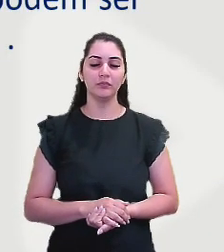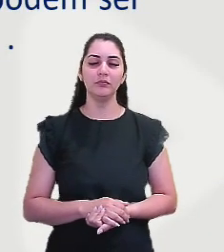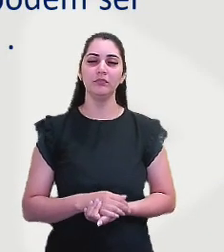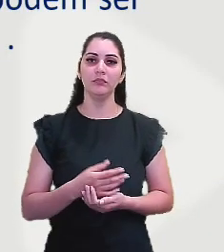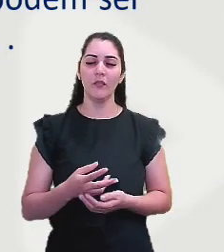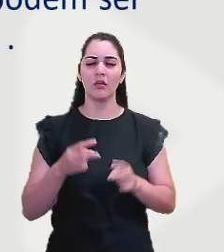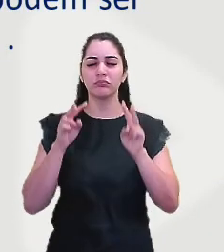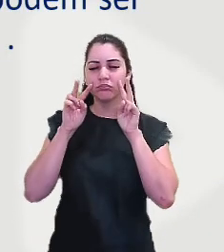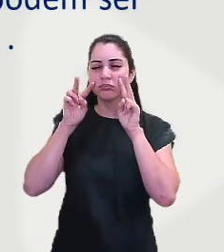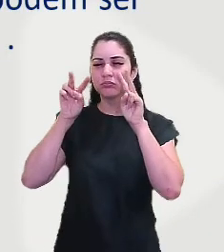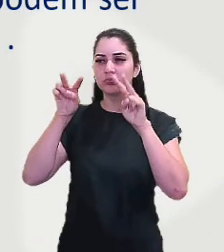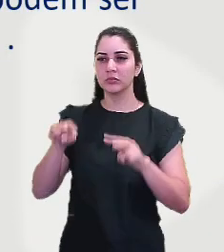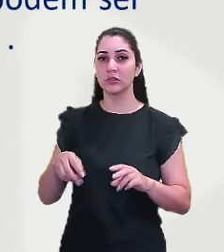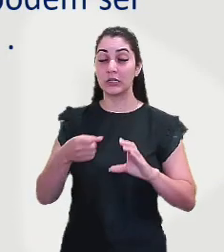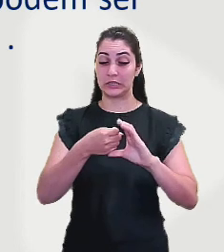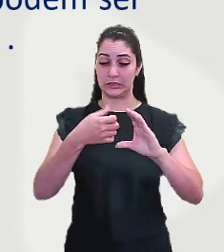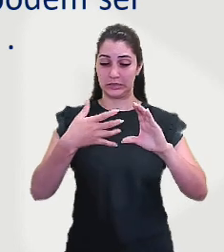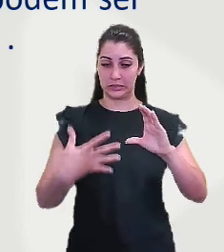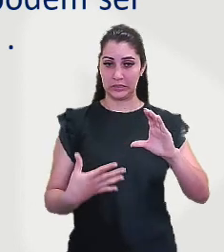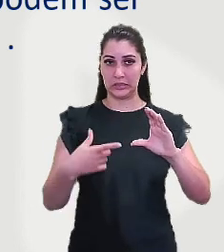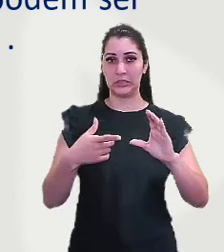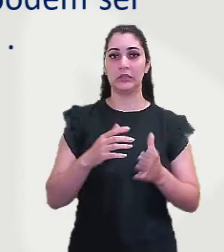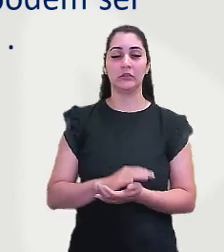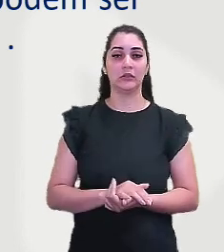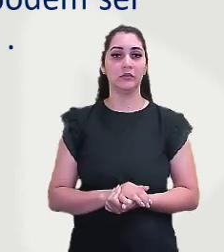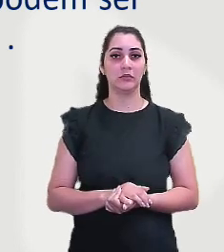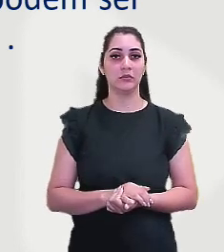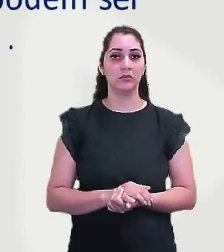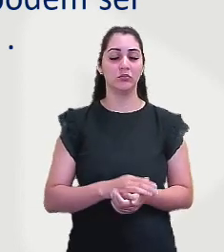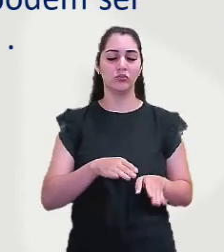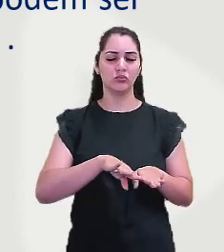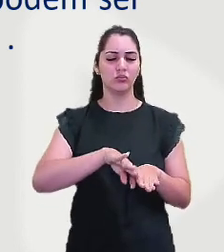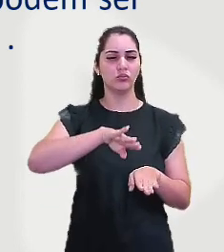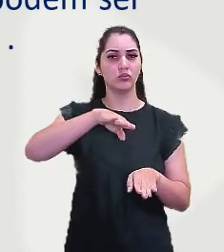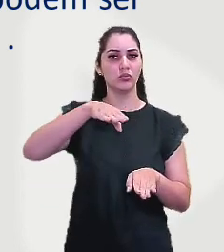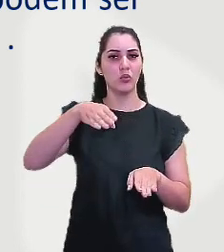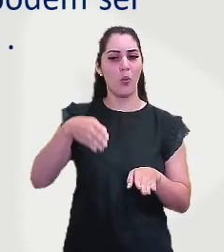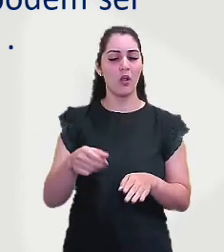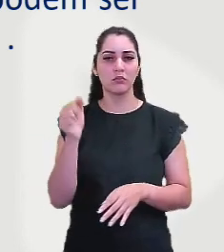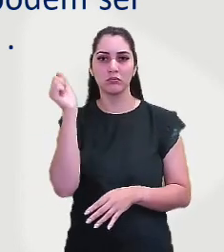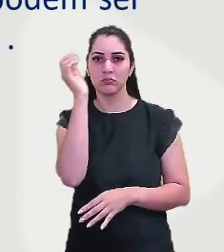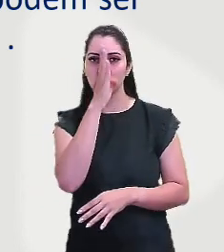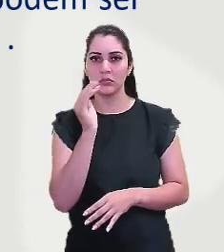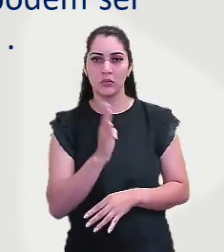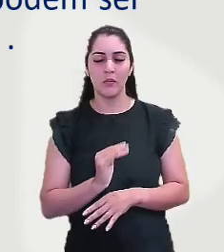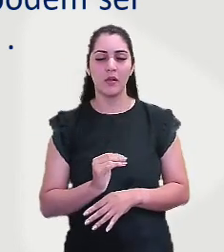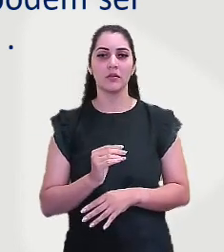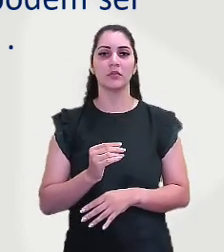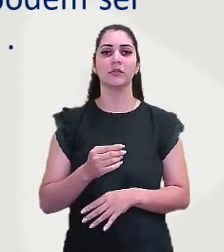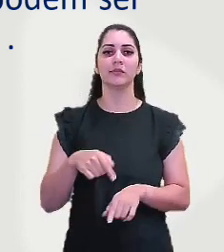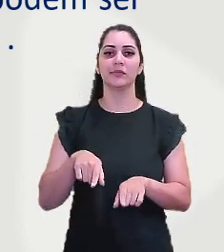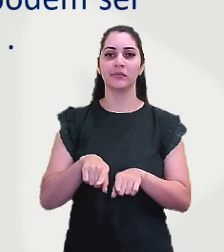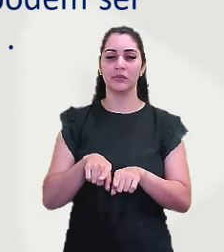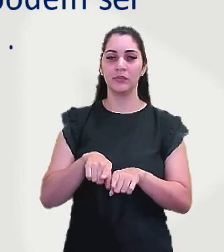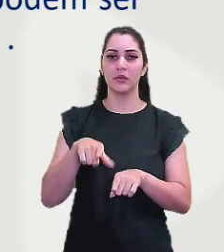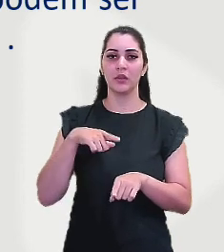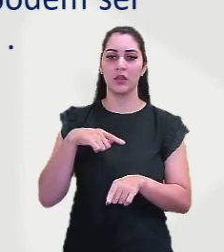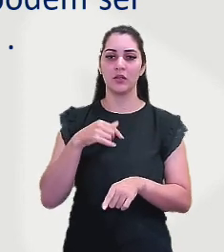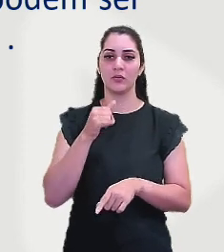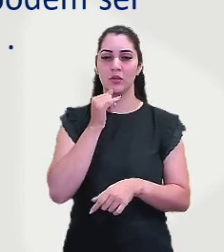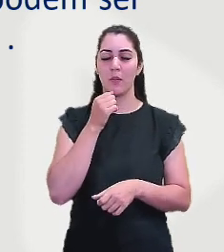dando uma olhadinha assim, em algumas classificações do relevo do Brasil, né? Para ajudar você também que está aí no